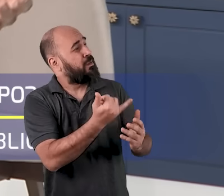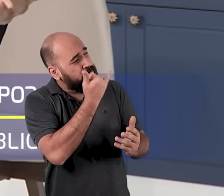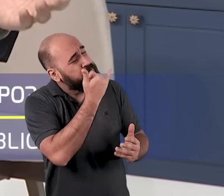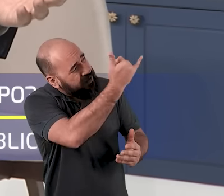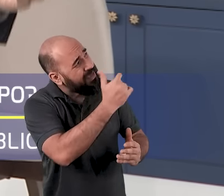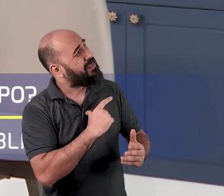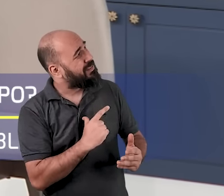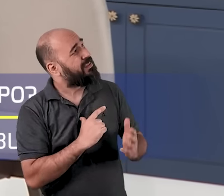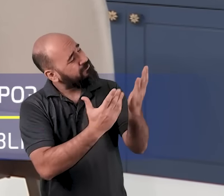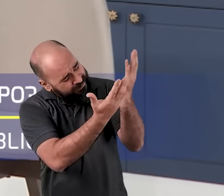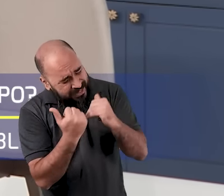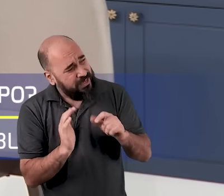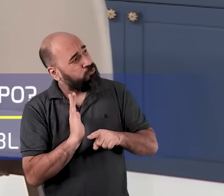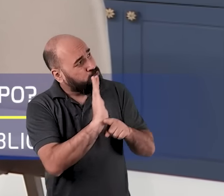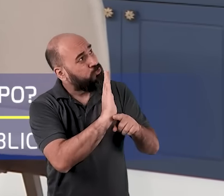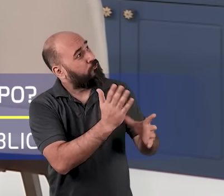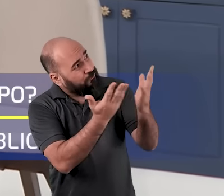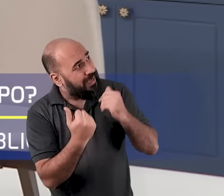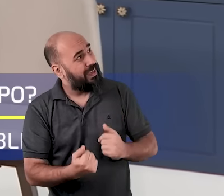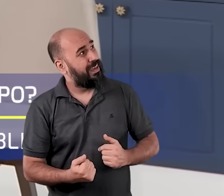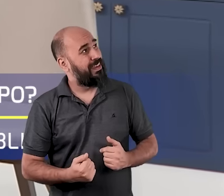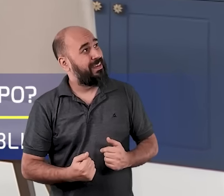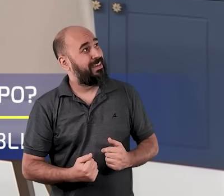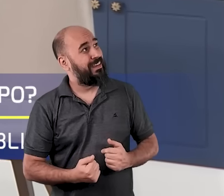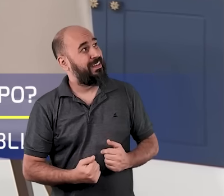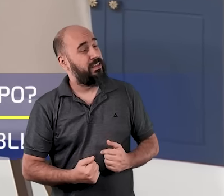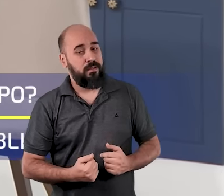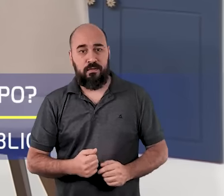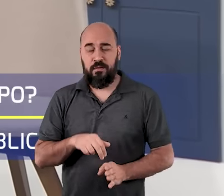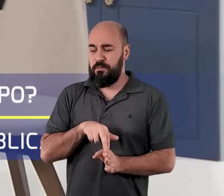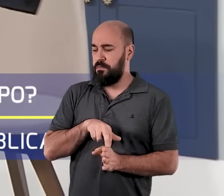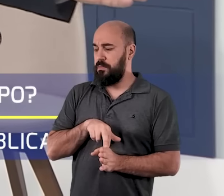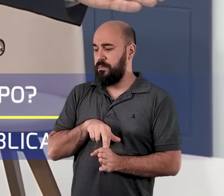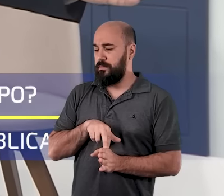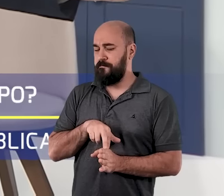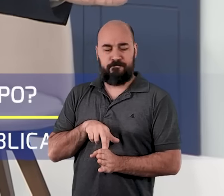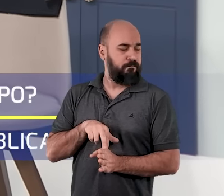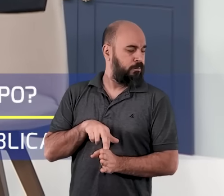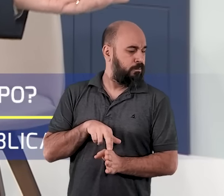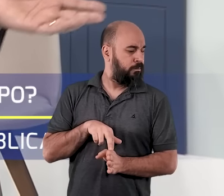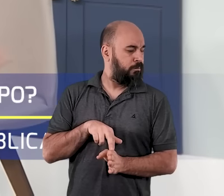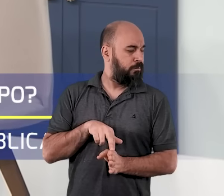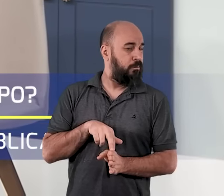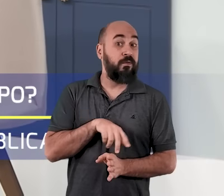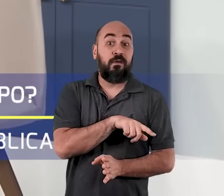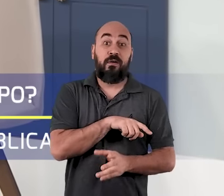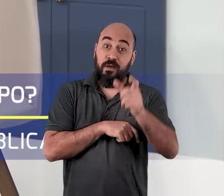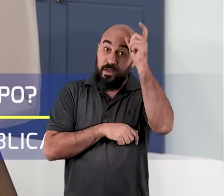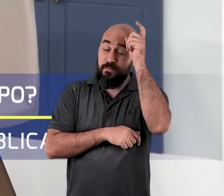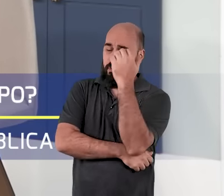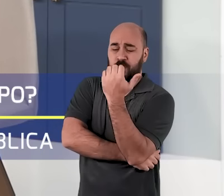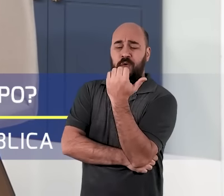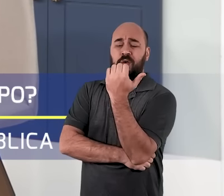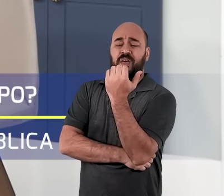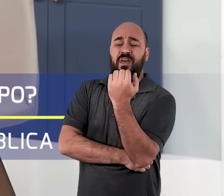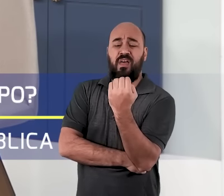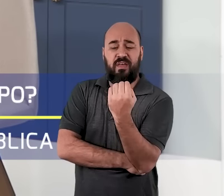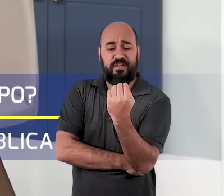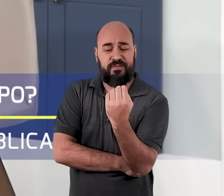perdoo você, eu ajudo você, vem, desça. E aí, de novo, ele olha para o outro lado e vê que o diabo está parado, não diz